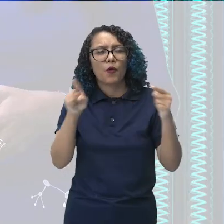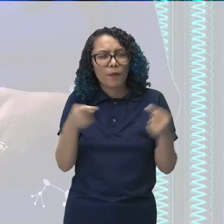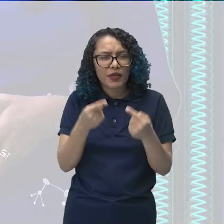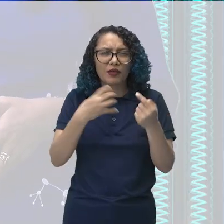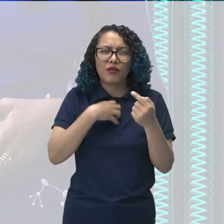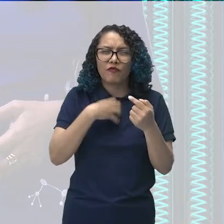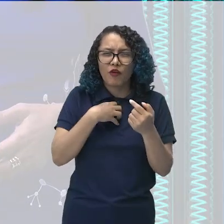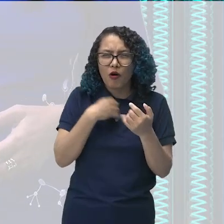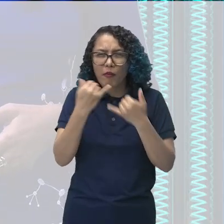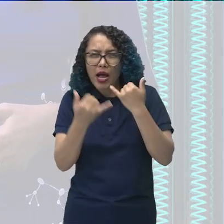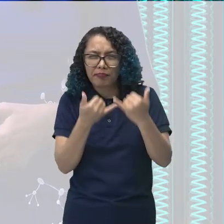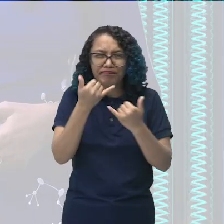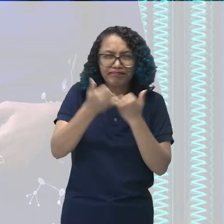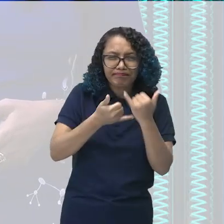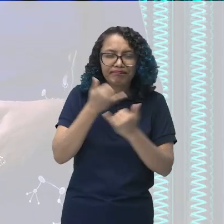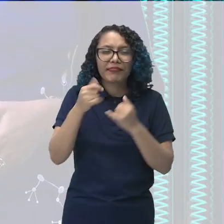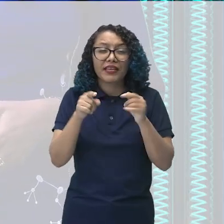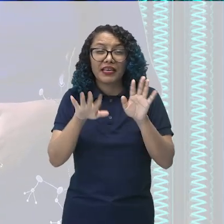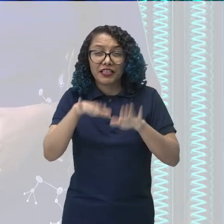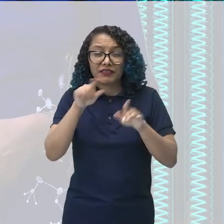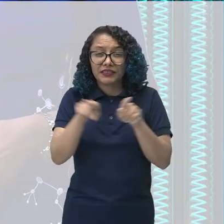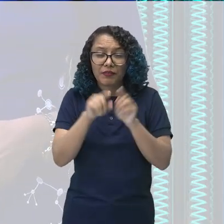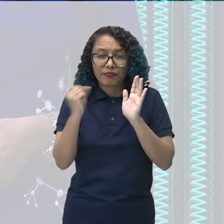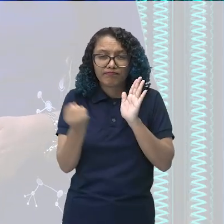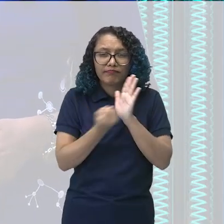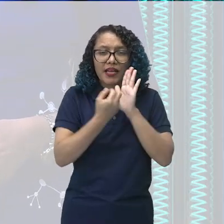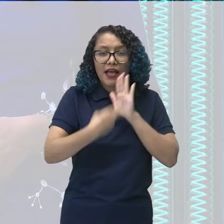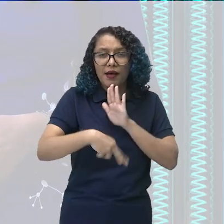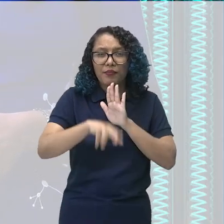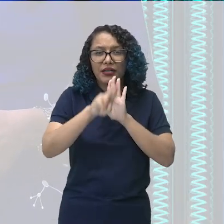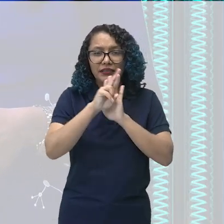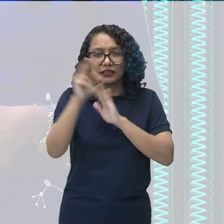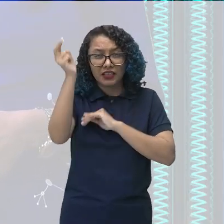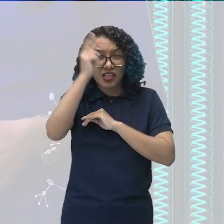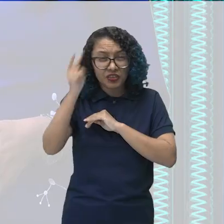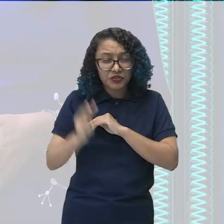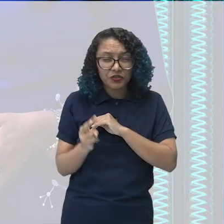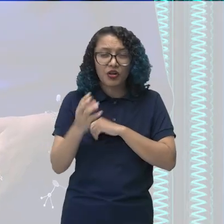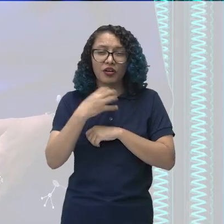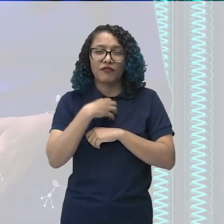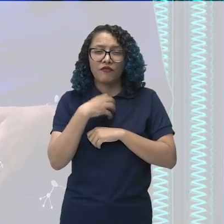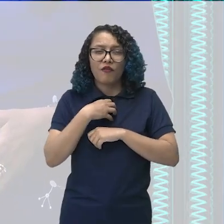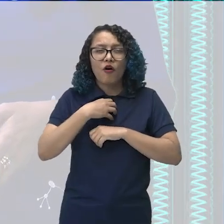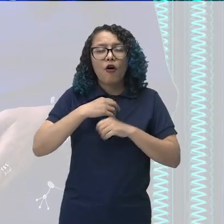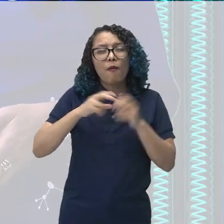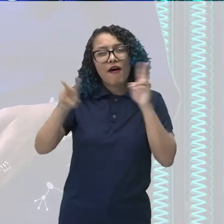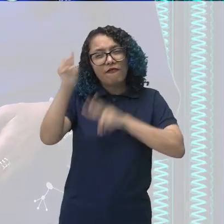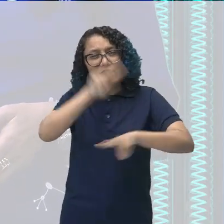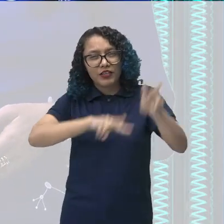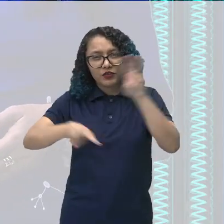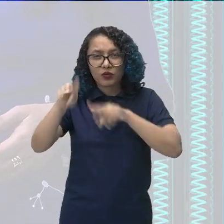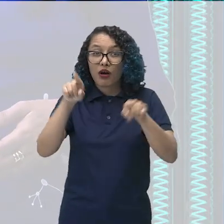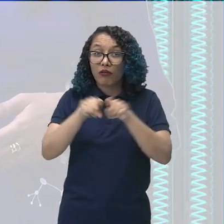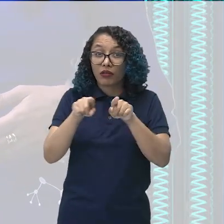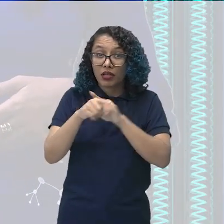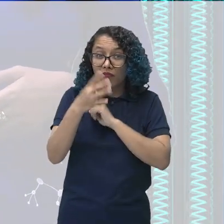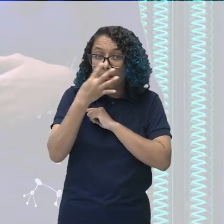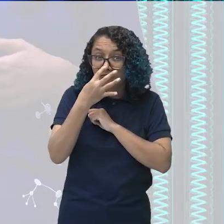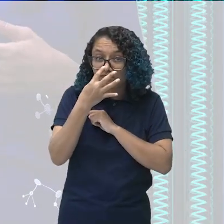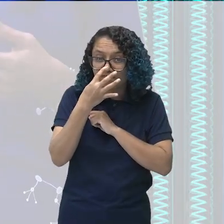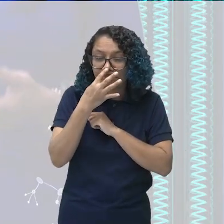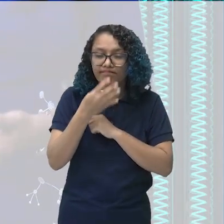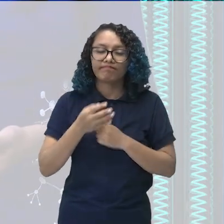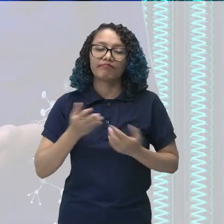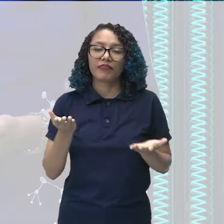lúdica e muitas vezes simbólica, representando histórias de maneiras visuais e encantadoras.